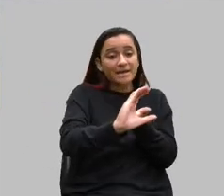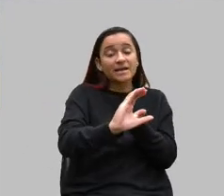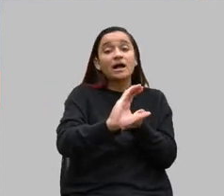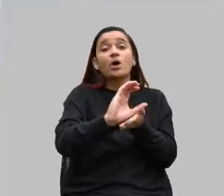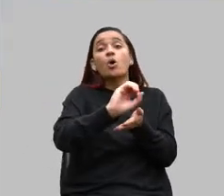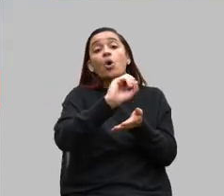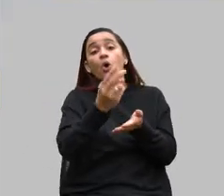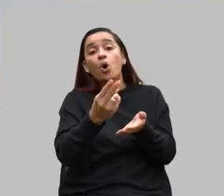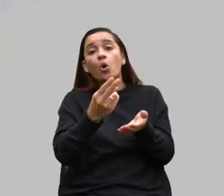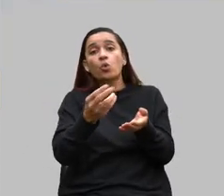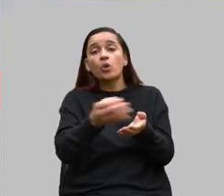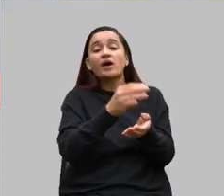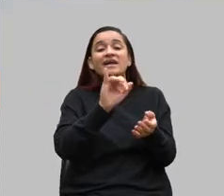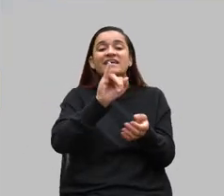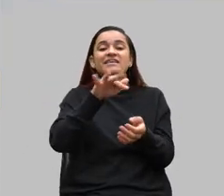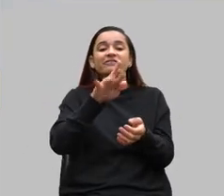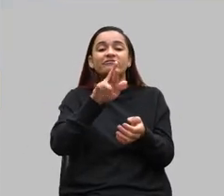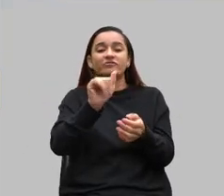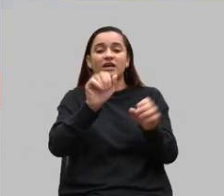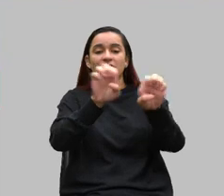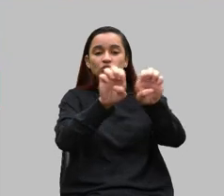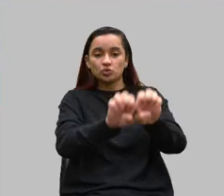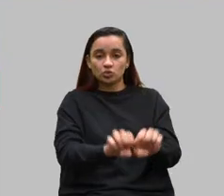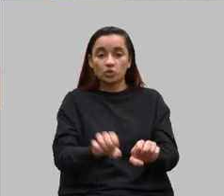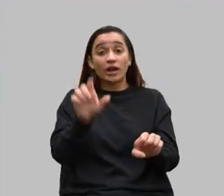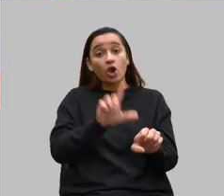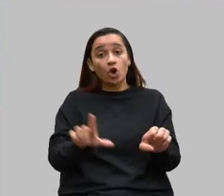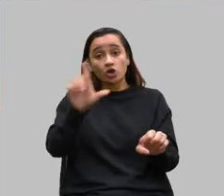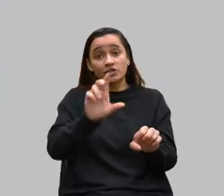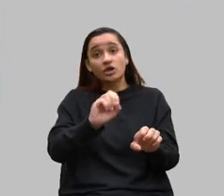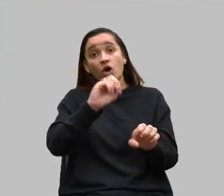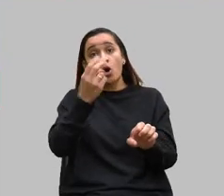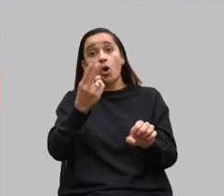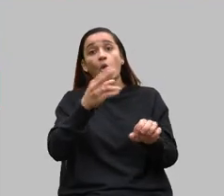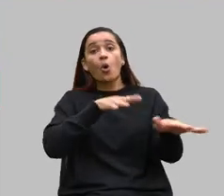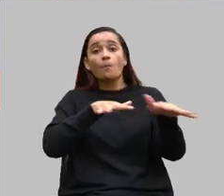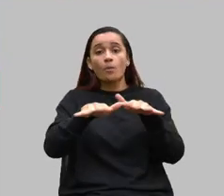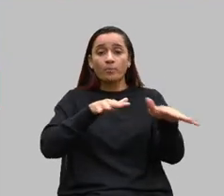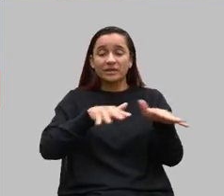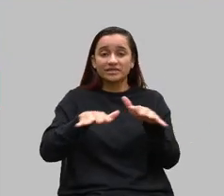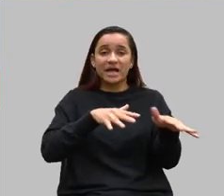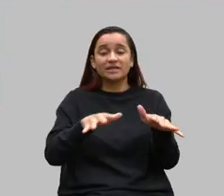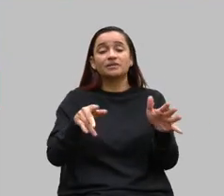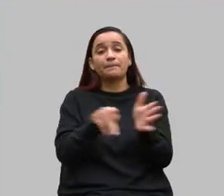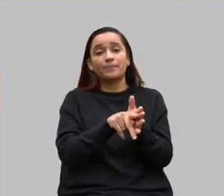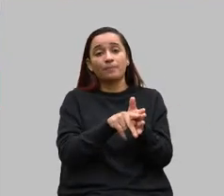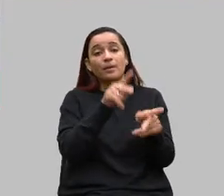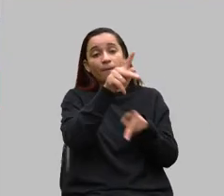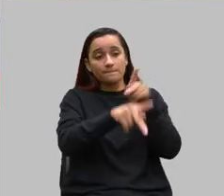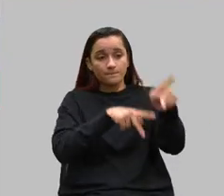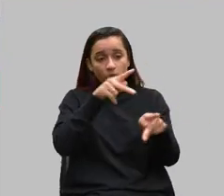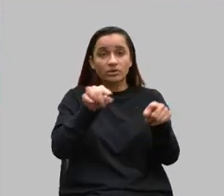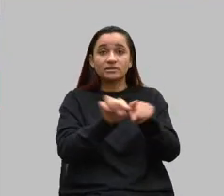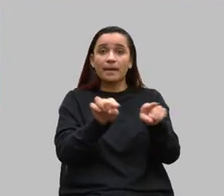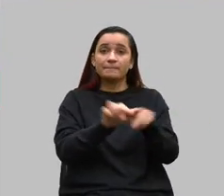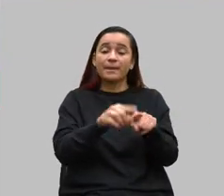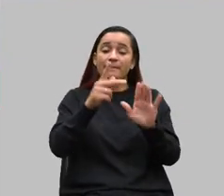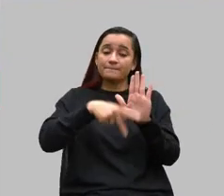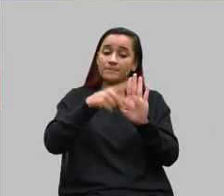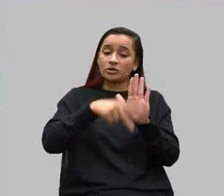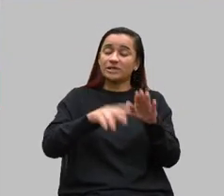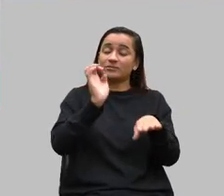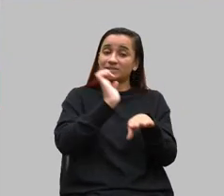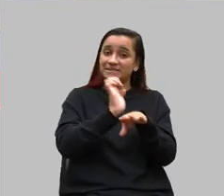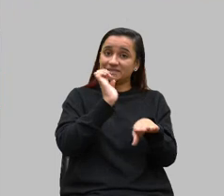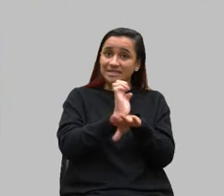infraestrutura logística ou de mobilidade de titularidade pública em projetos de Estado